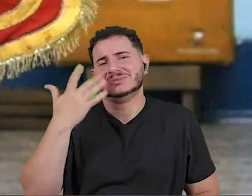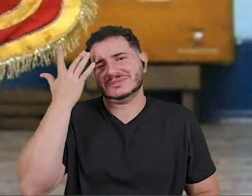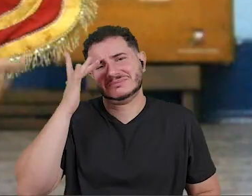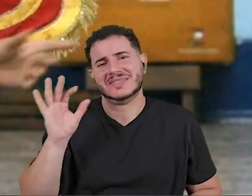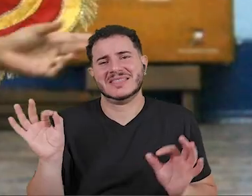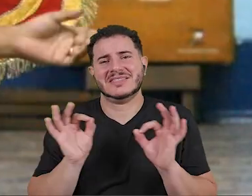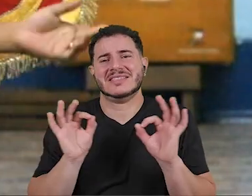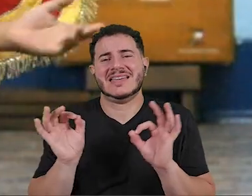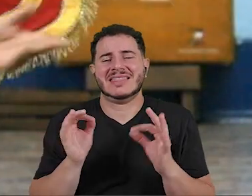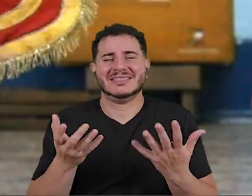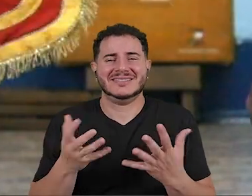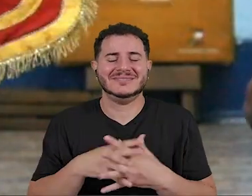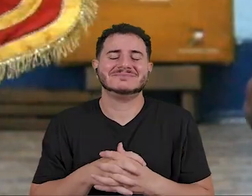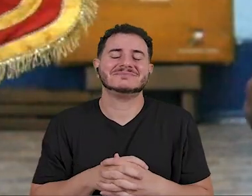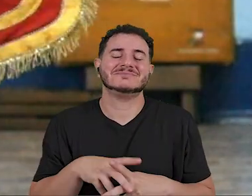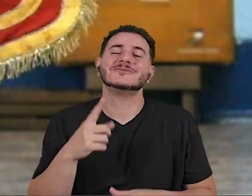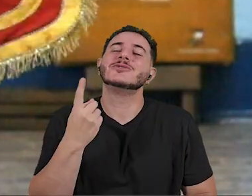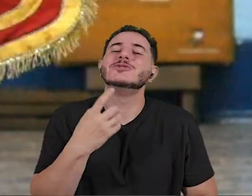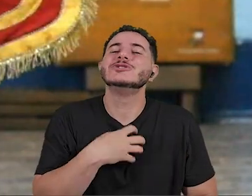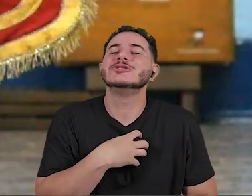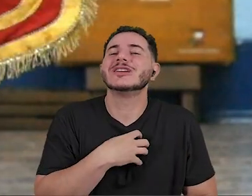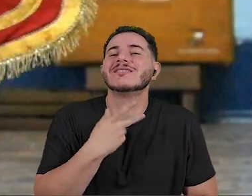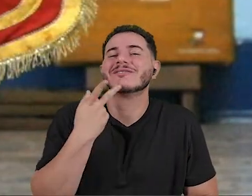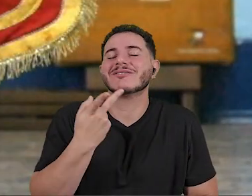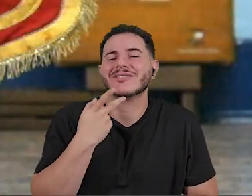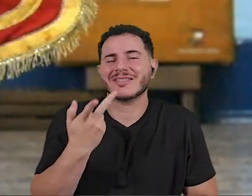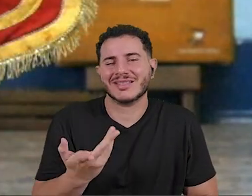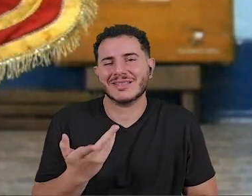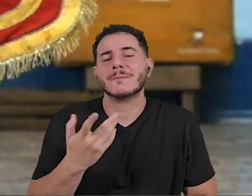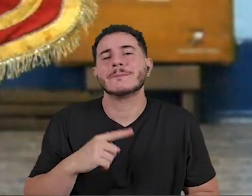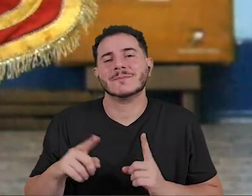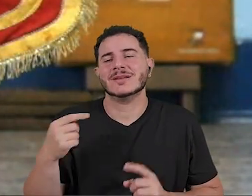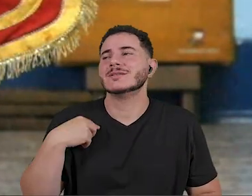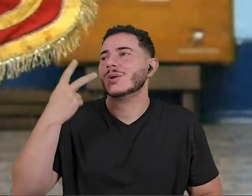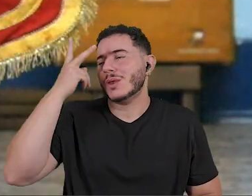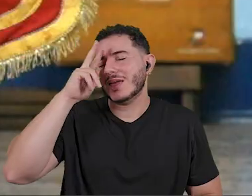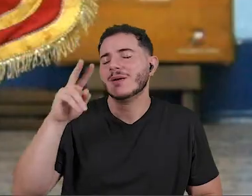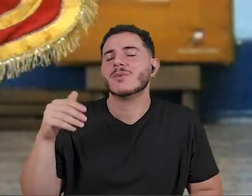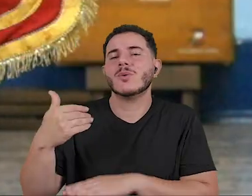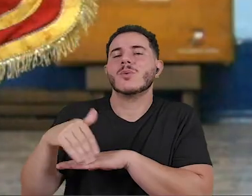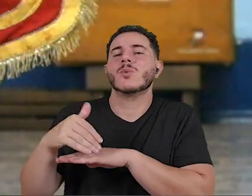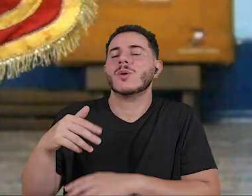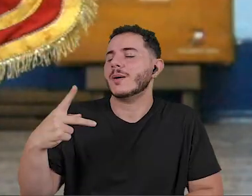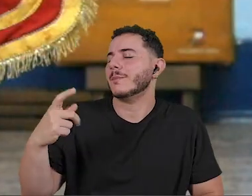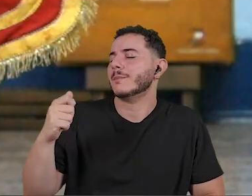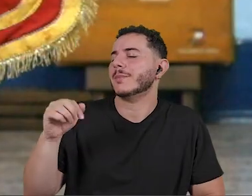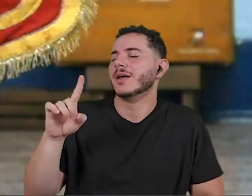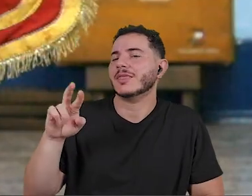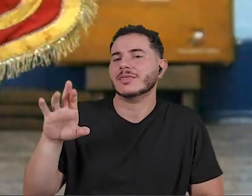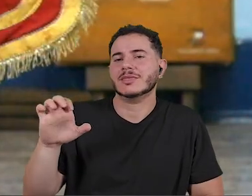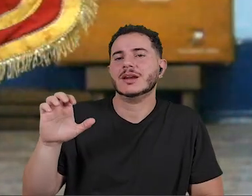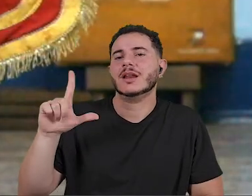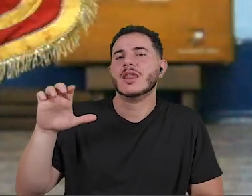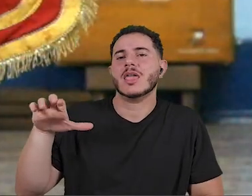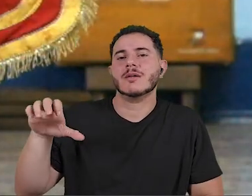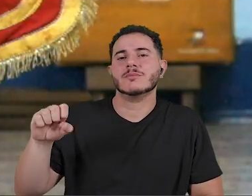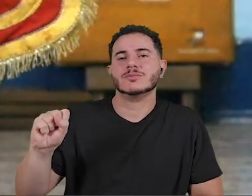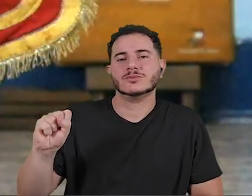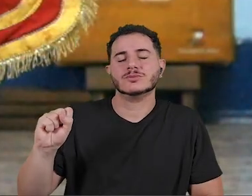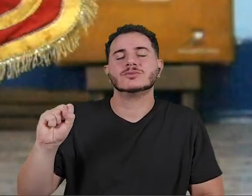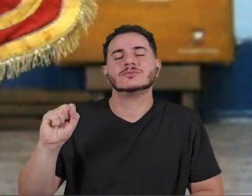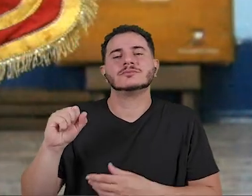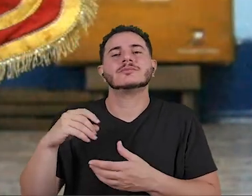Padre Lemos, na casa do falecido Lourenço Mola, a gente construía, né, todas as